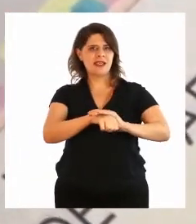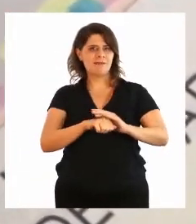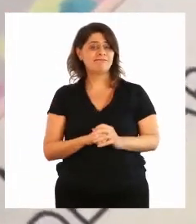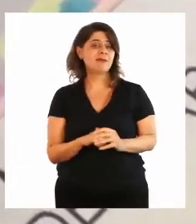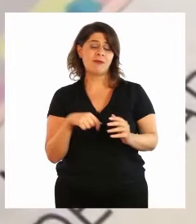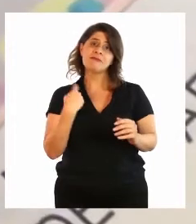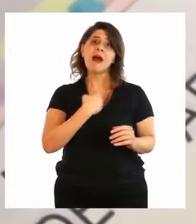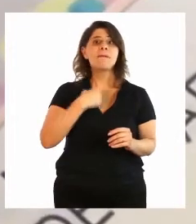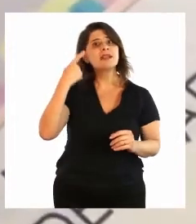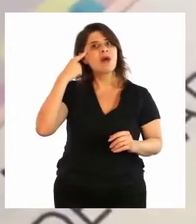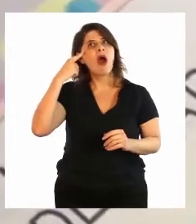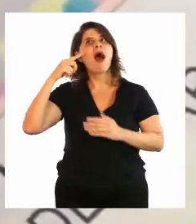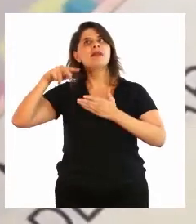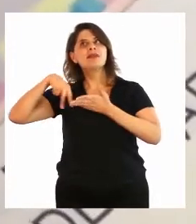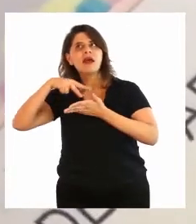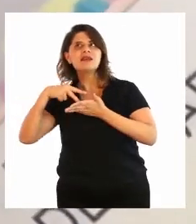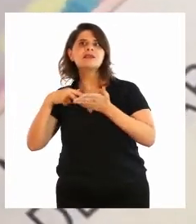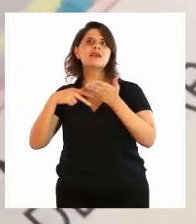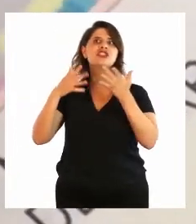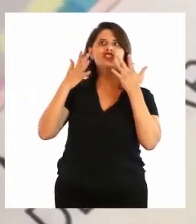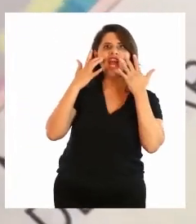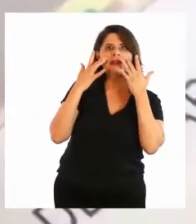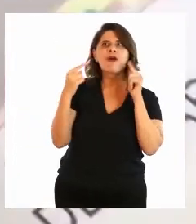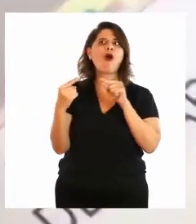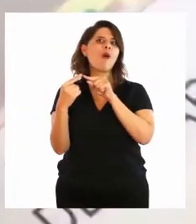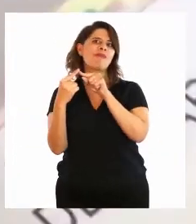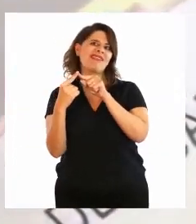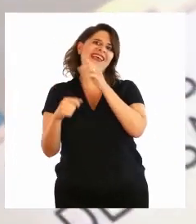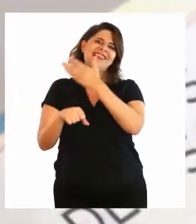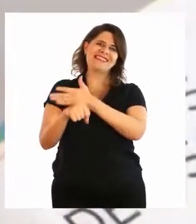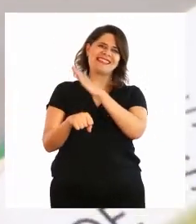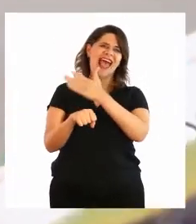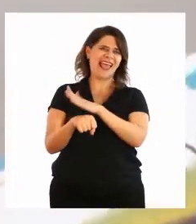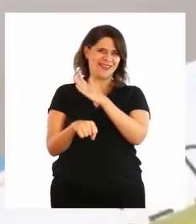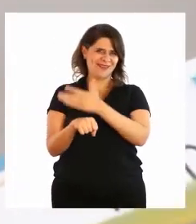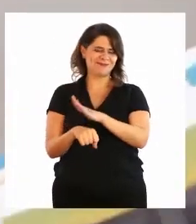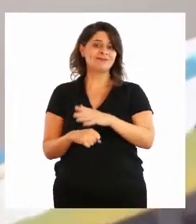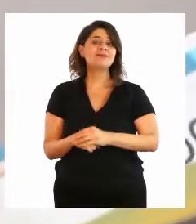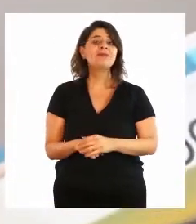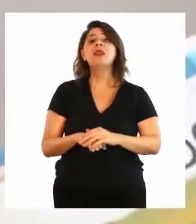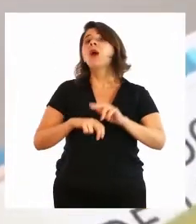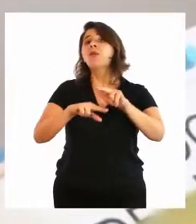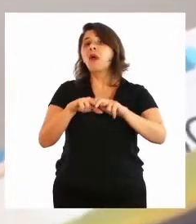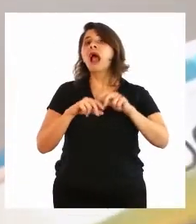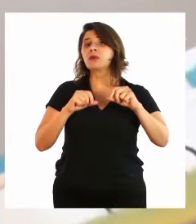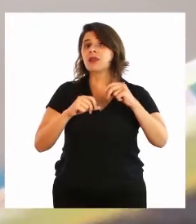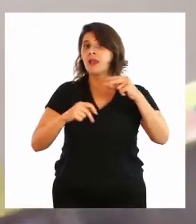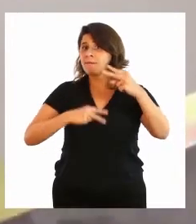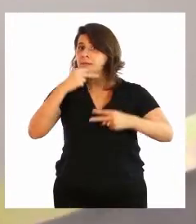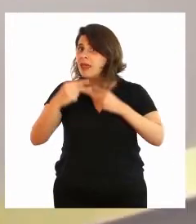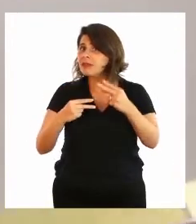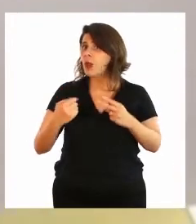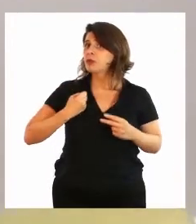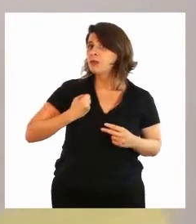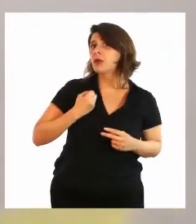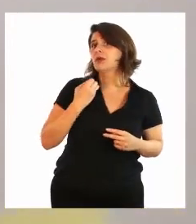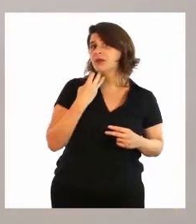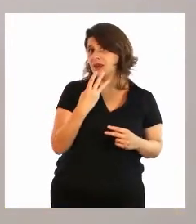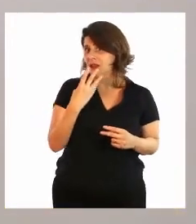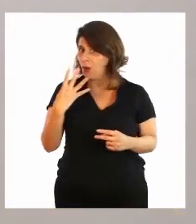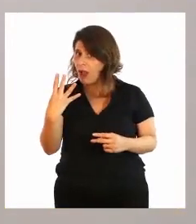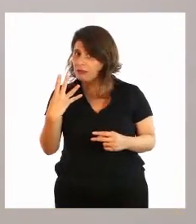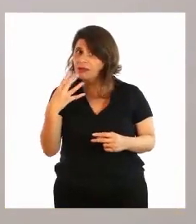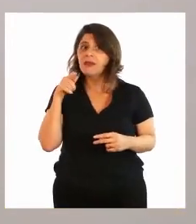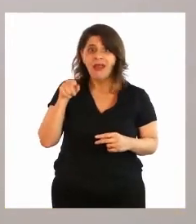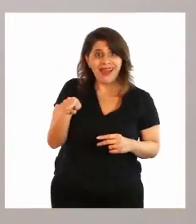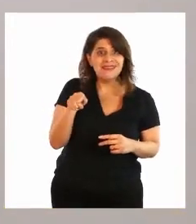estabelecer com a dança e com o teatro. Inclusive, porque a 34ª trouxe para a gente conceitualmente muitas obras e muitas